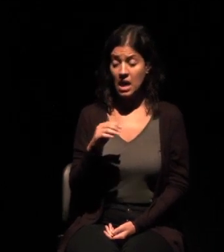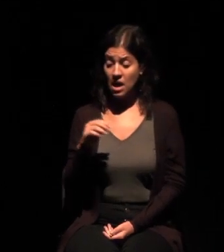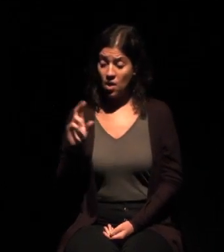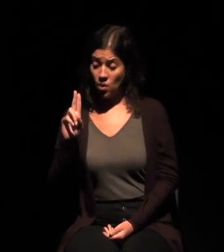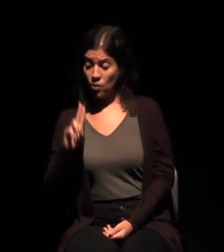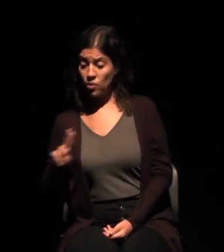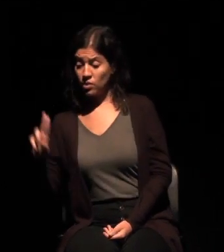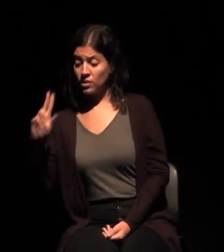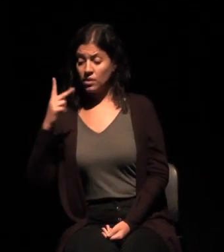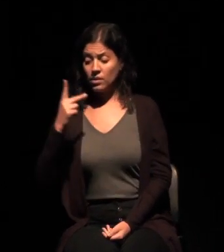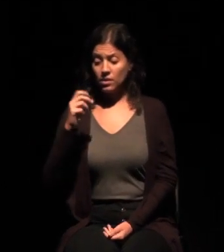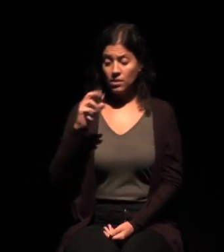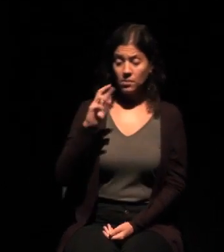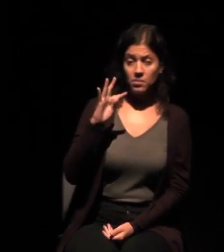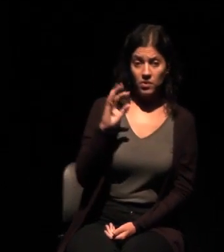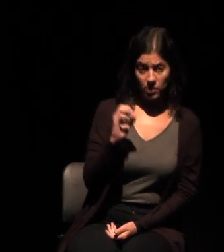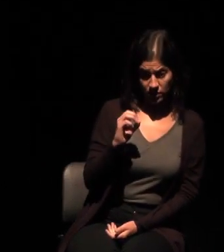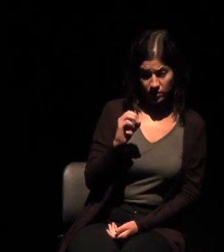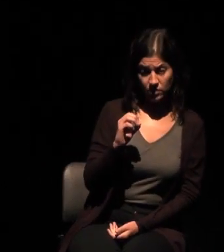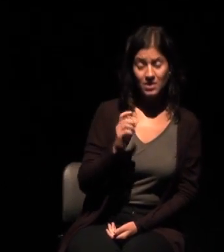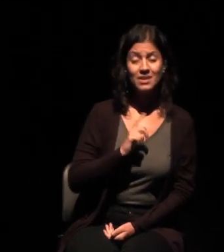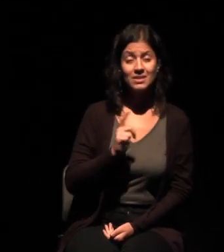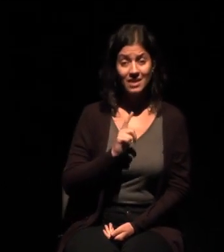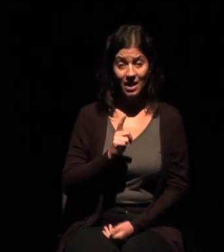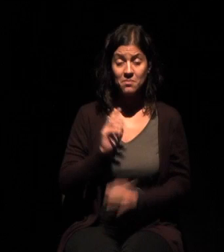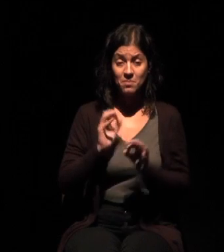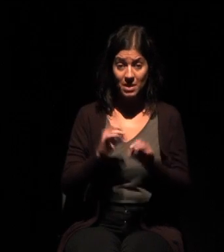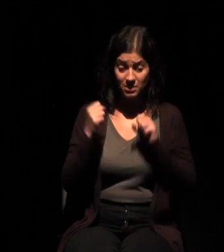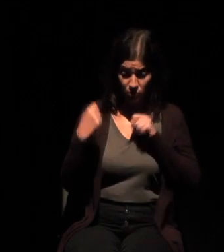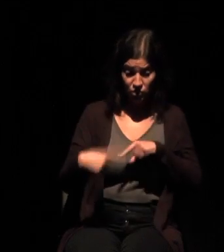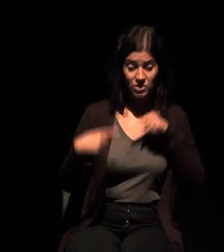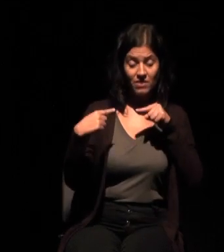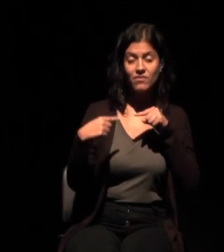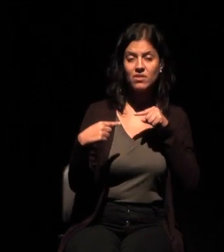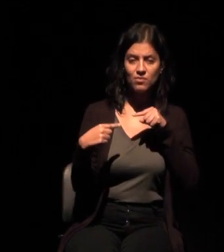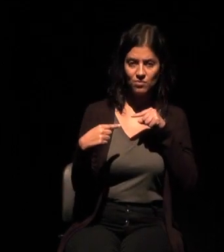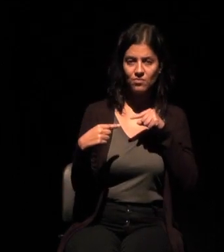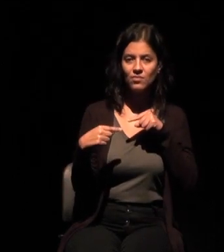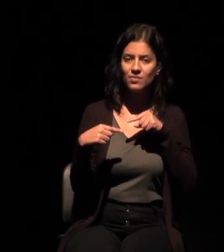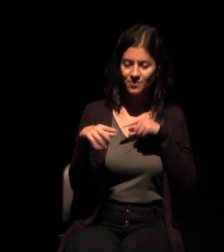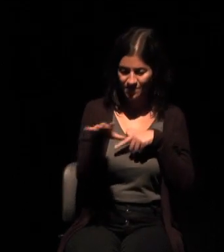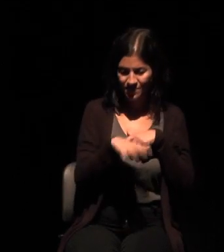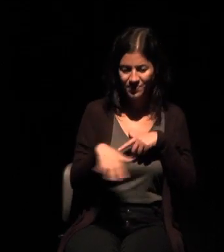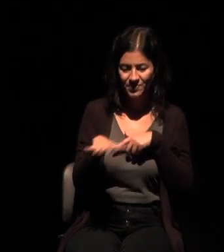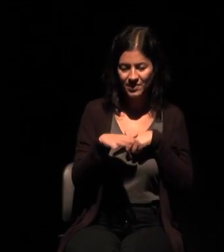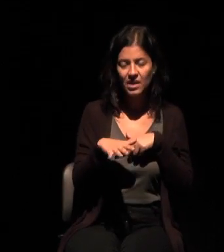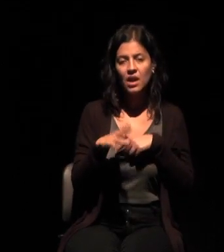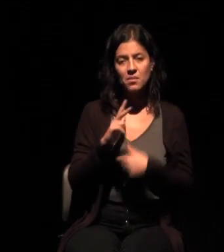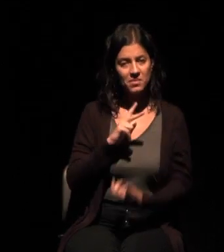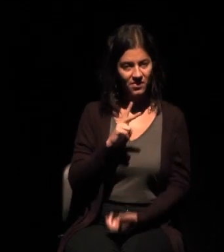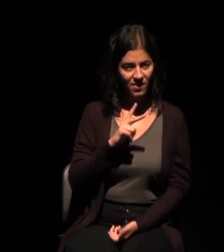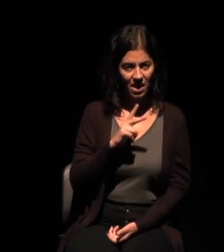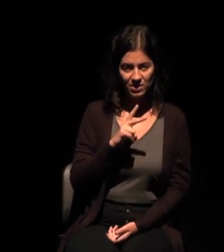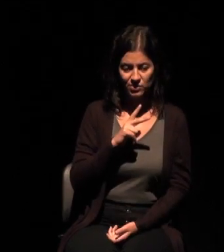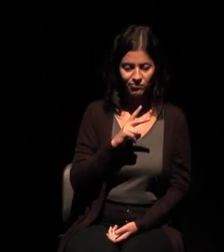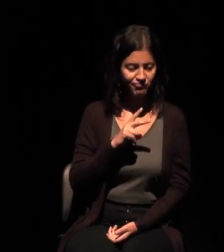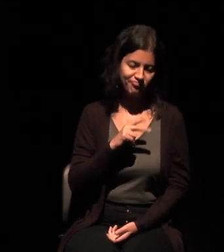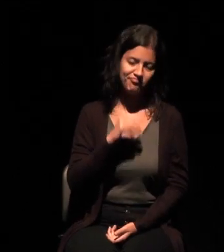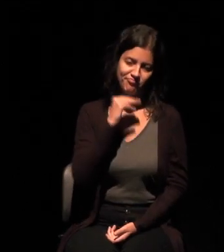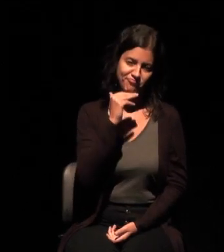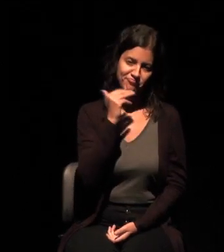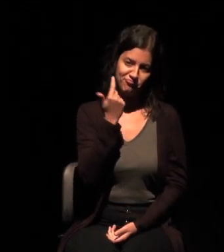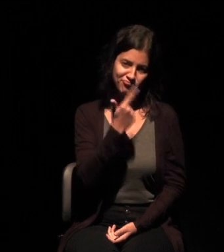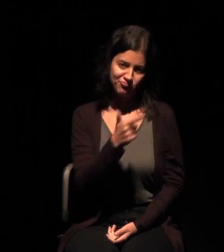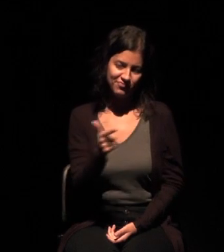lançar-se neste desafio o facto está grávida do do setor privado não teria acontecido em muito